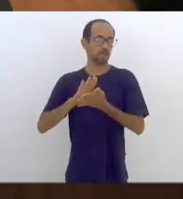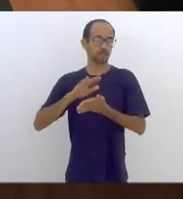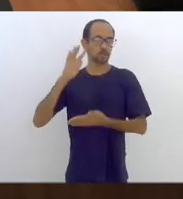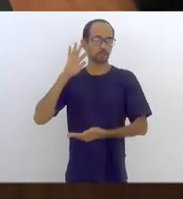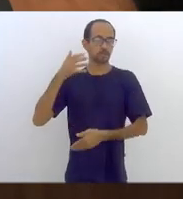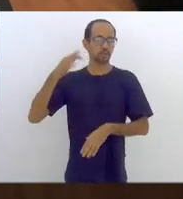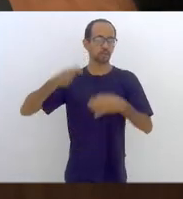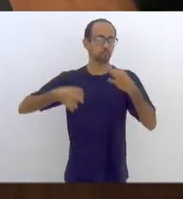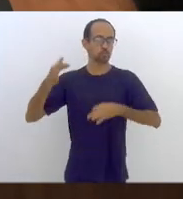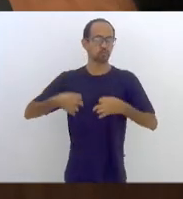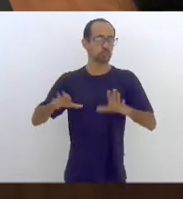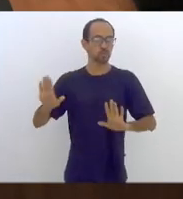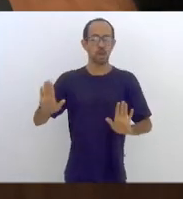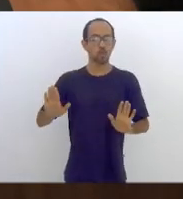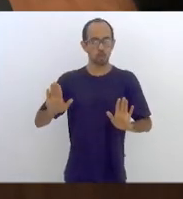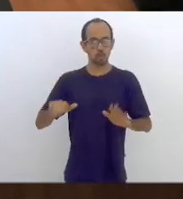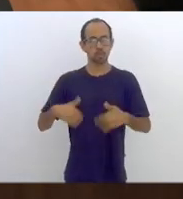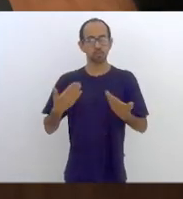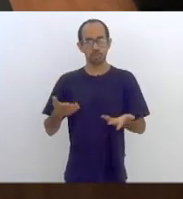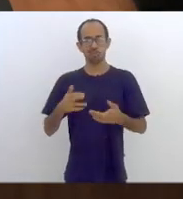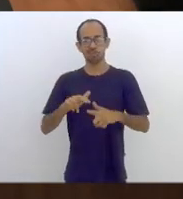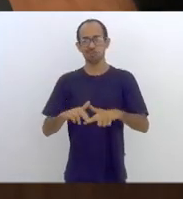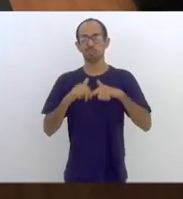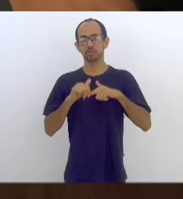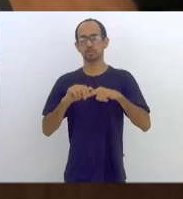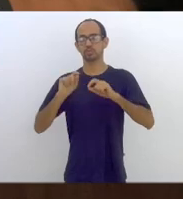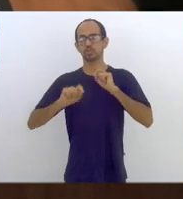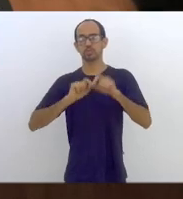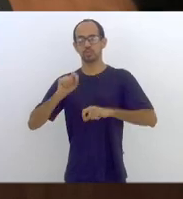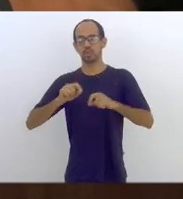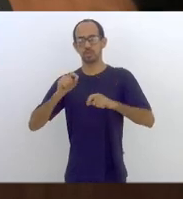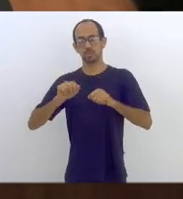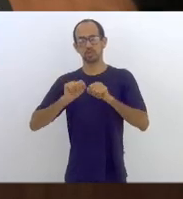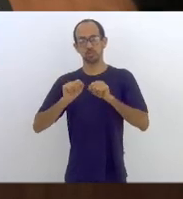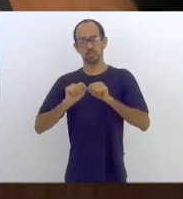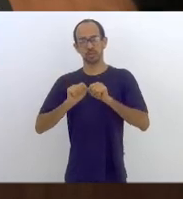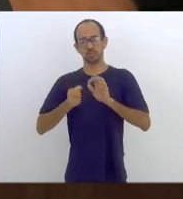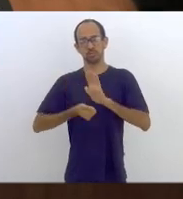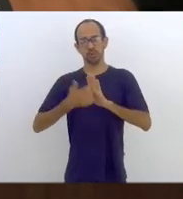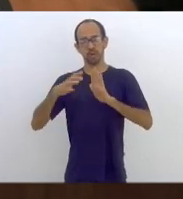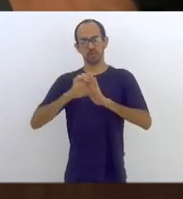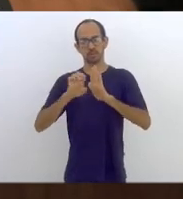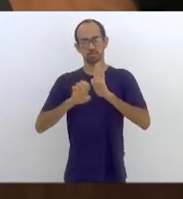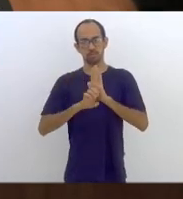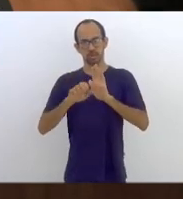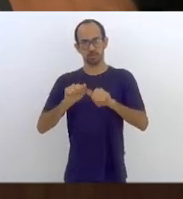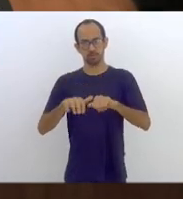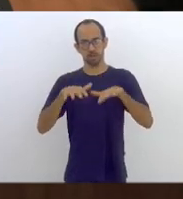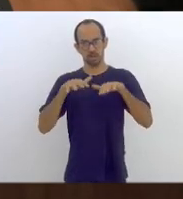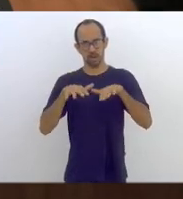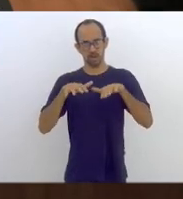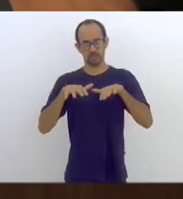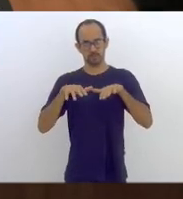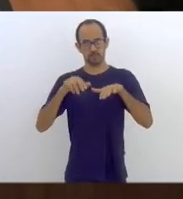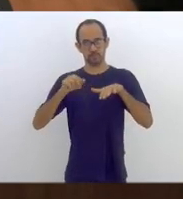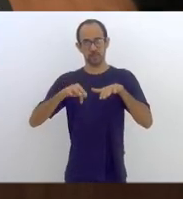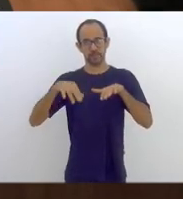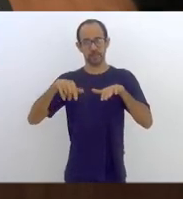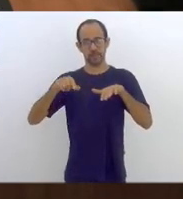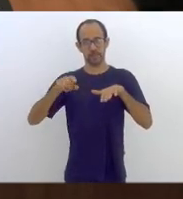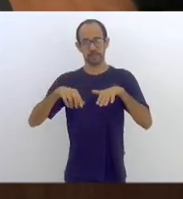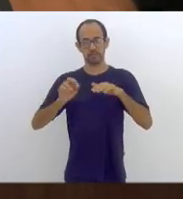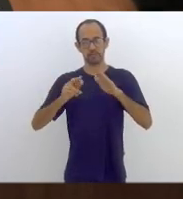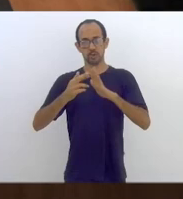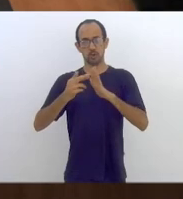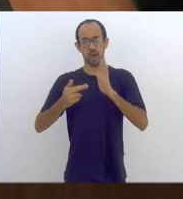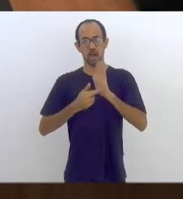judicial Então nesse sentido a gente fez uma série de emendas em plenário quem ia relatar esse projeto